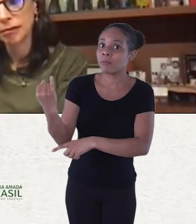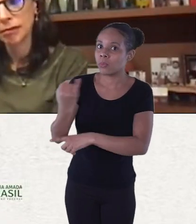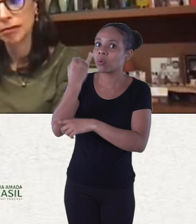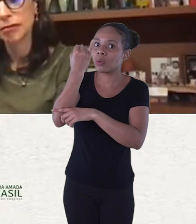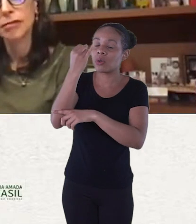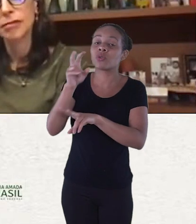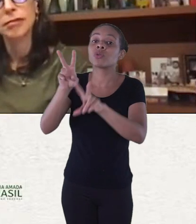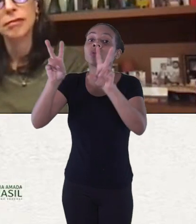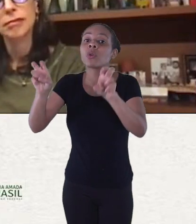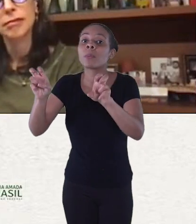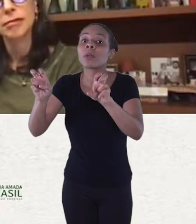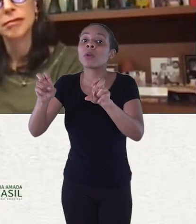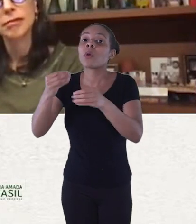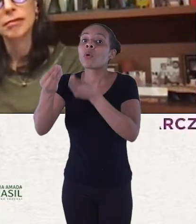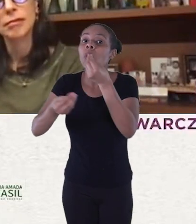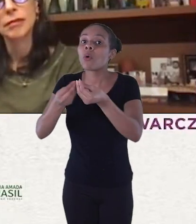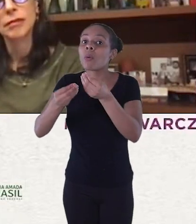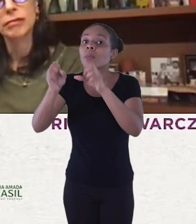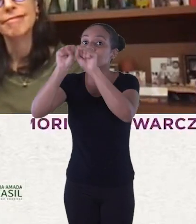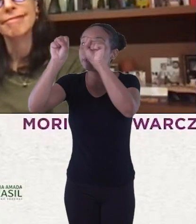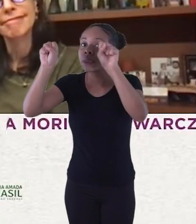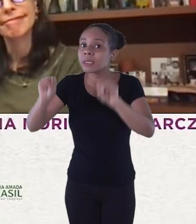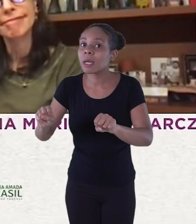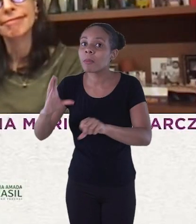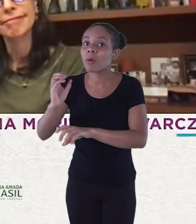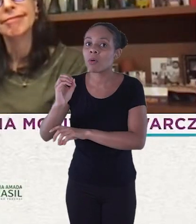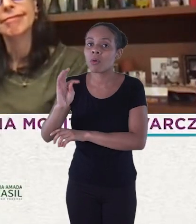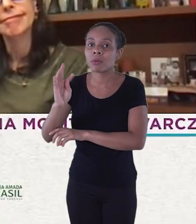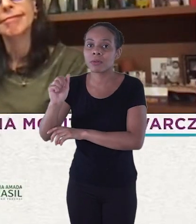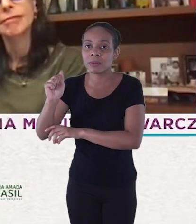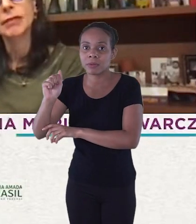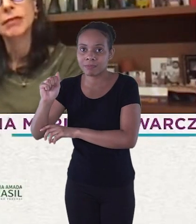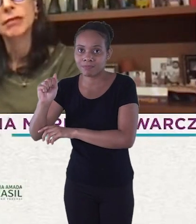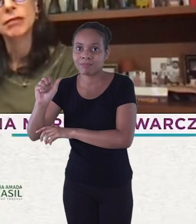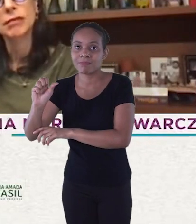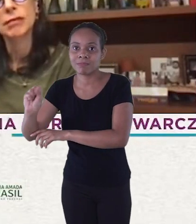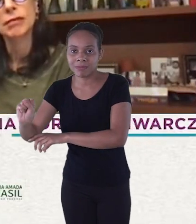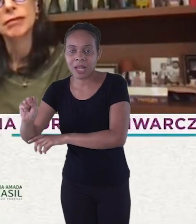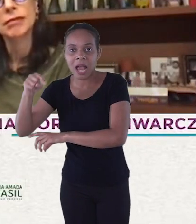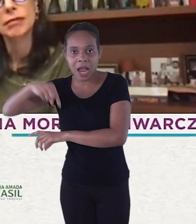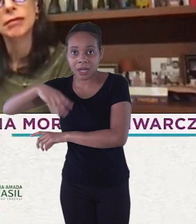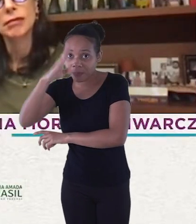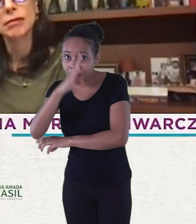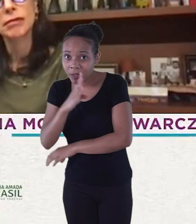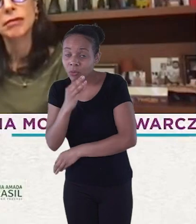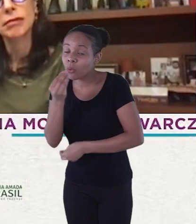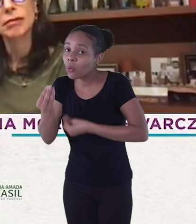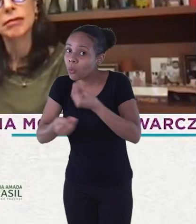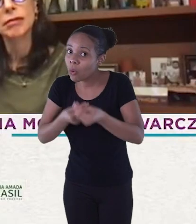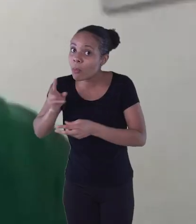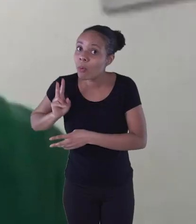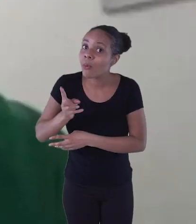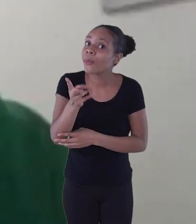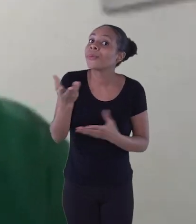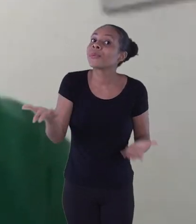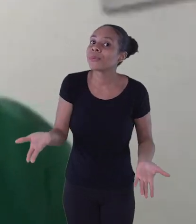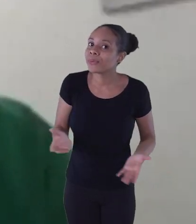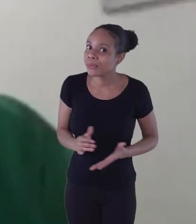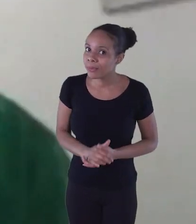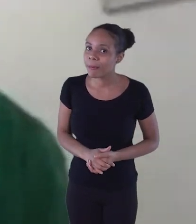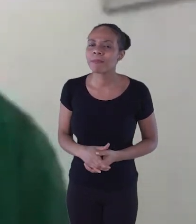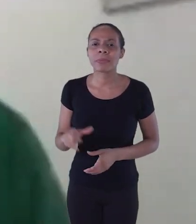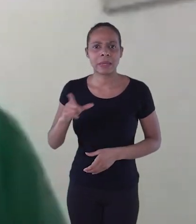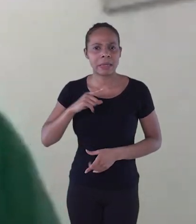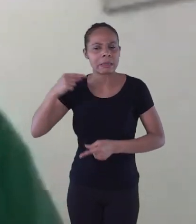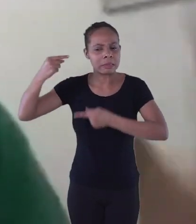continuidade do sistema de cotas no Brasil. Isso que a gente agora já se transformou numa grande palavra símbolo, que é a ideia de